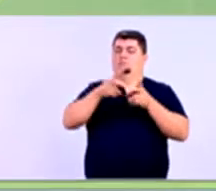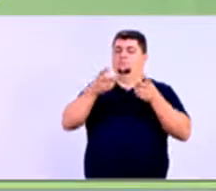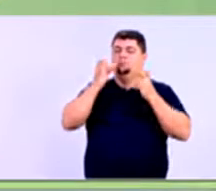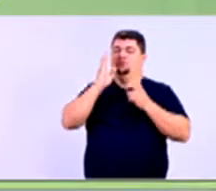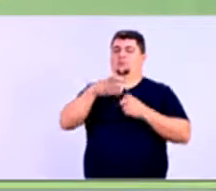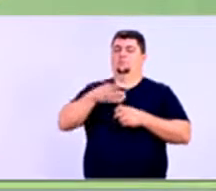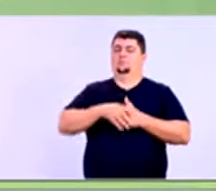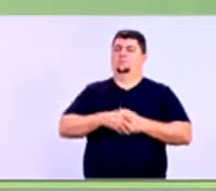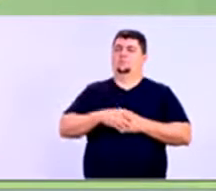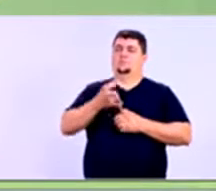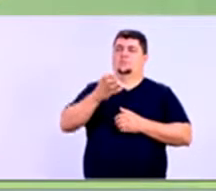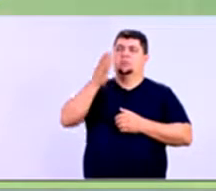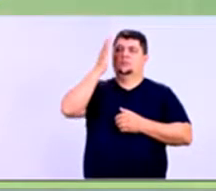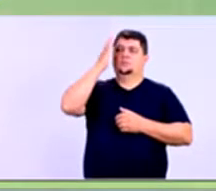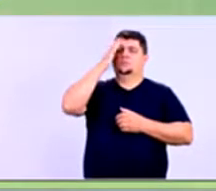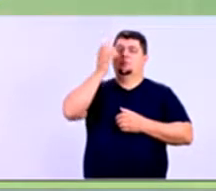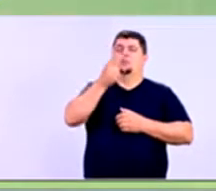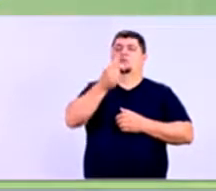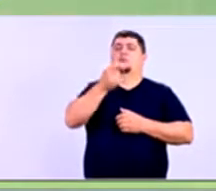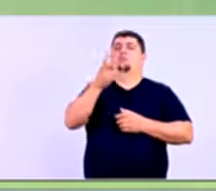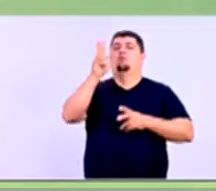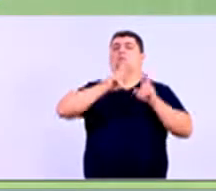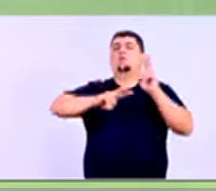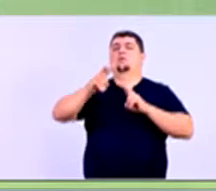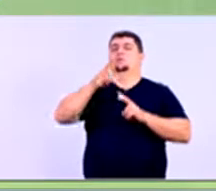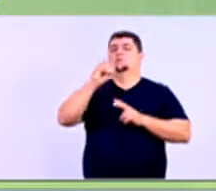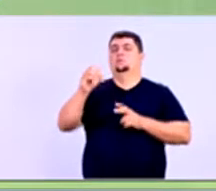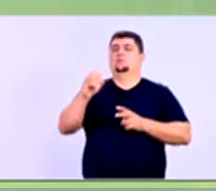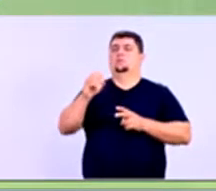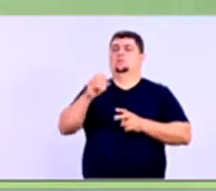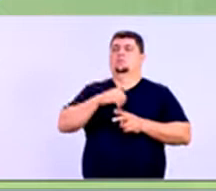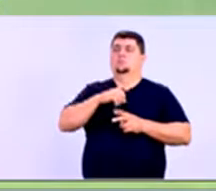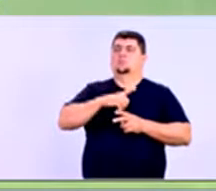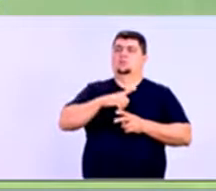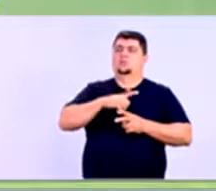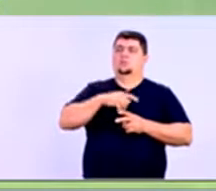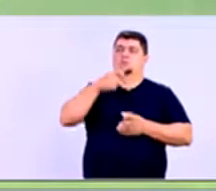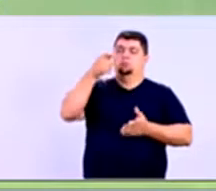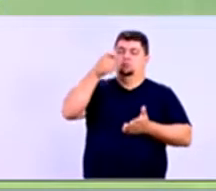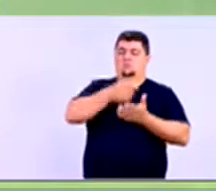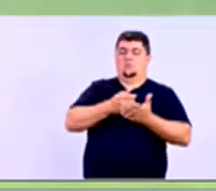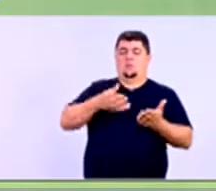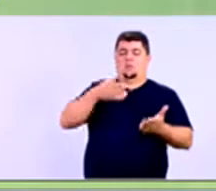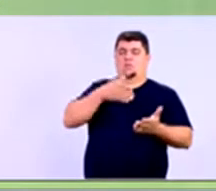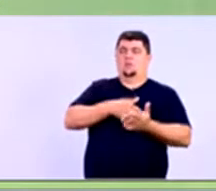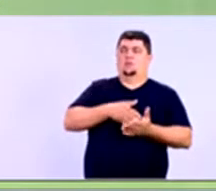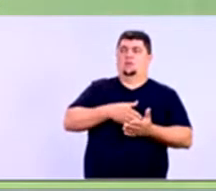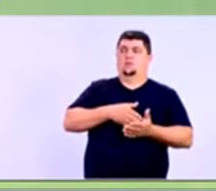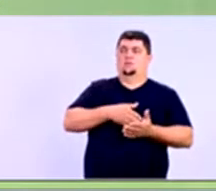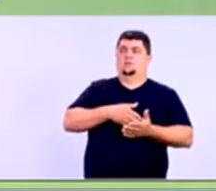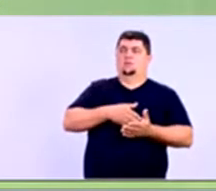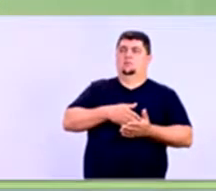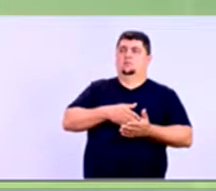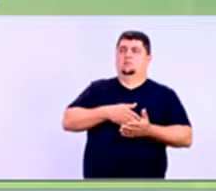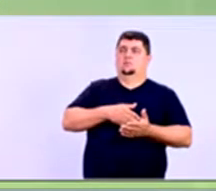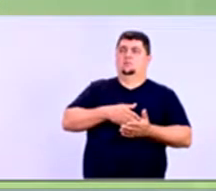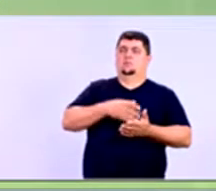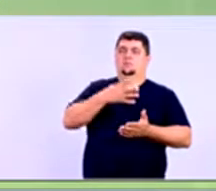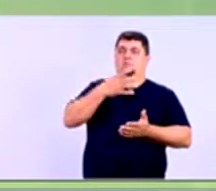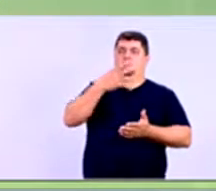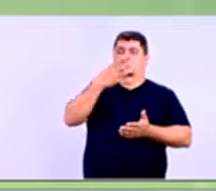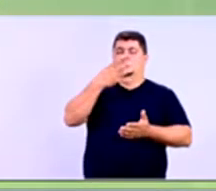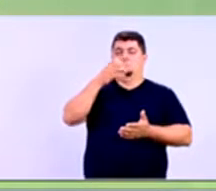Se eu quero saber o valor da parcela 50, então eu vou ter pago, até a 50 eu vou ter pago quantas?